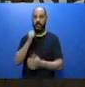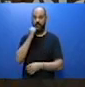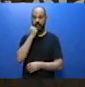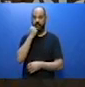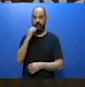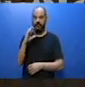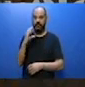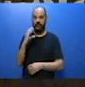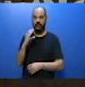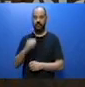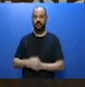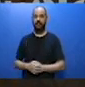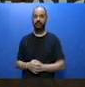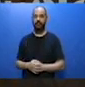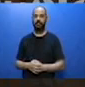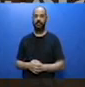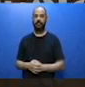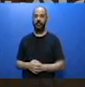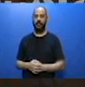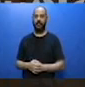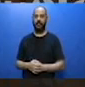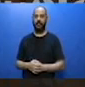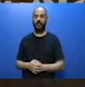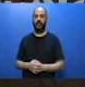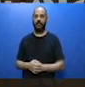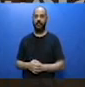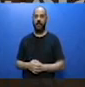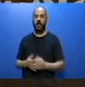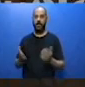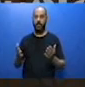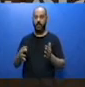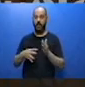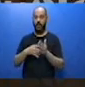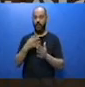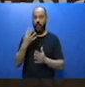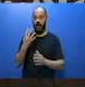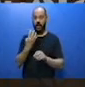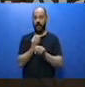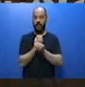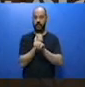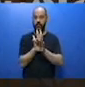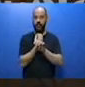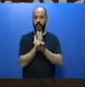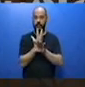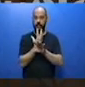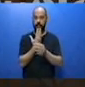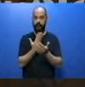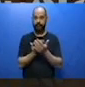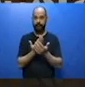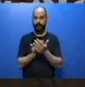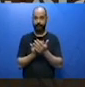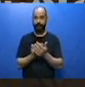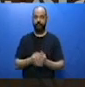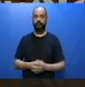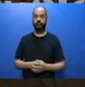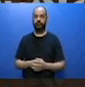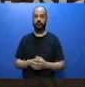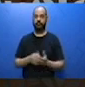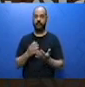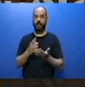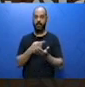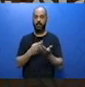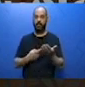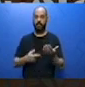Hoje nós estamos na nossa quarta aulas online. Nós da apostila 2, eu sou a